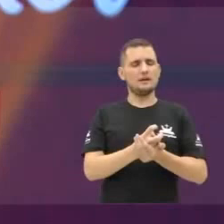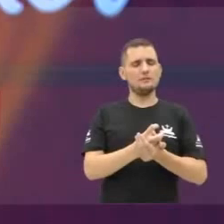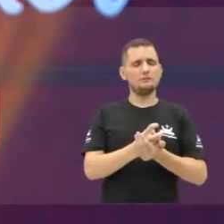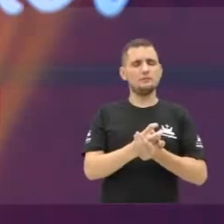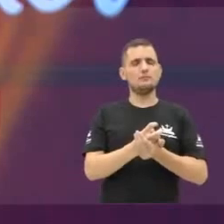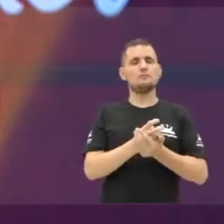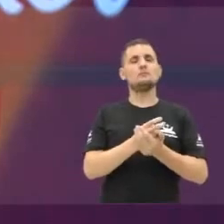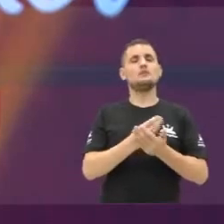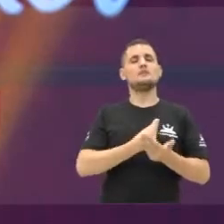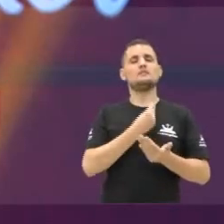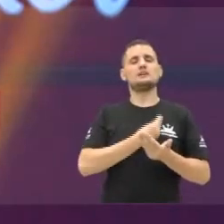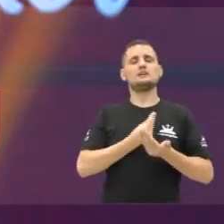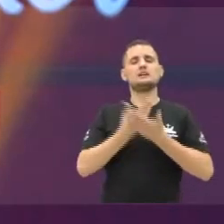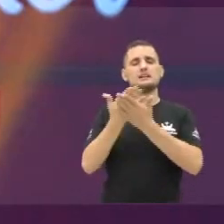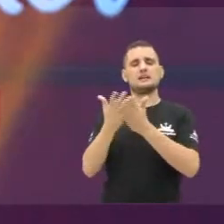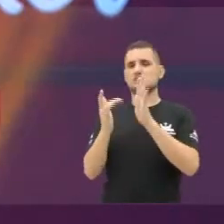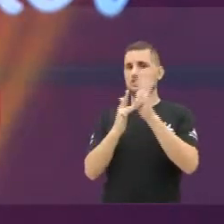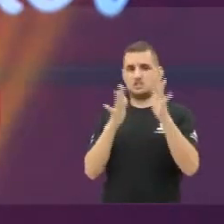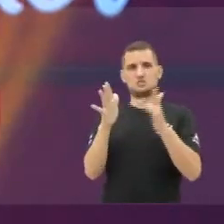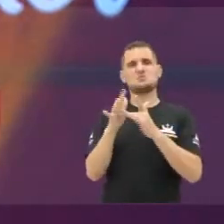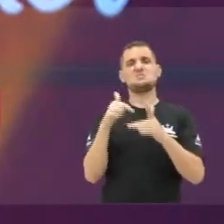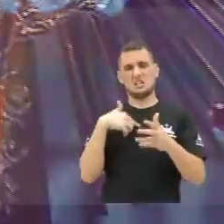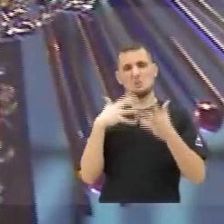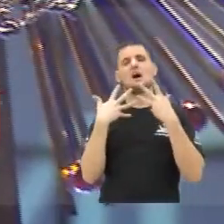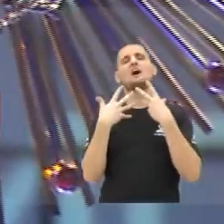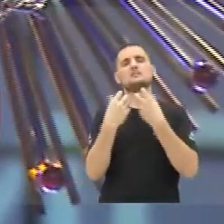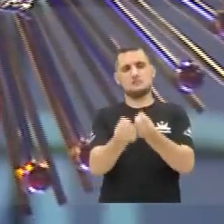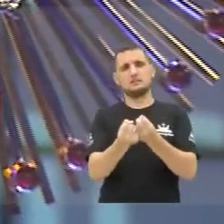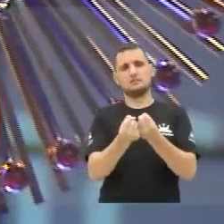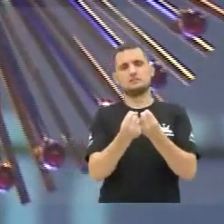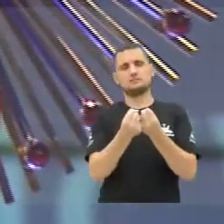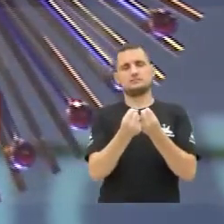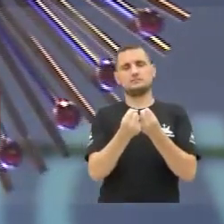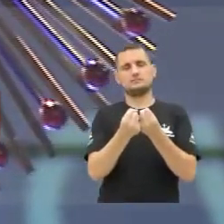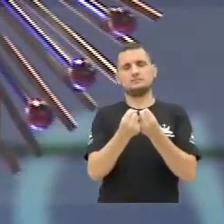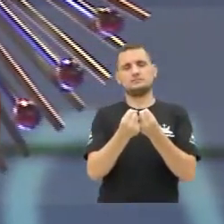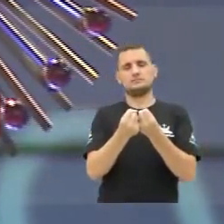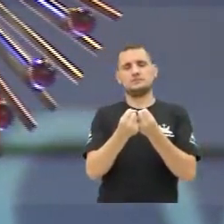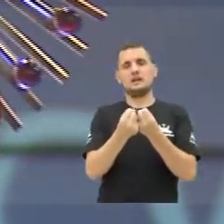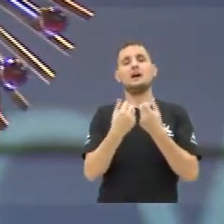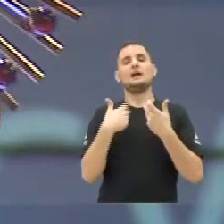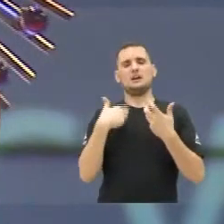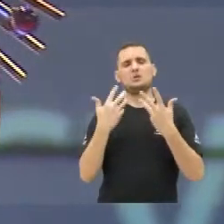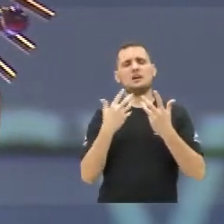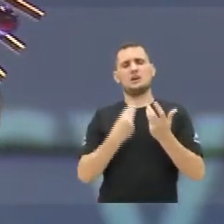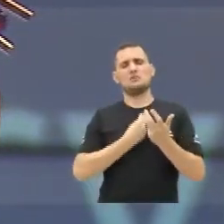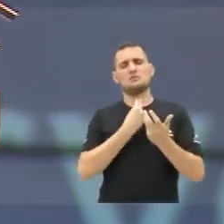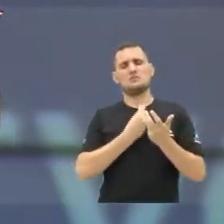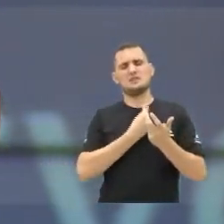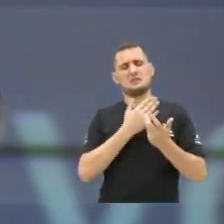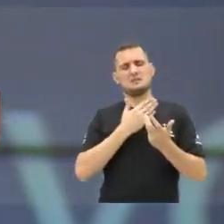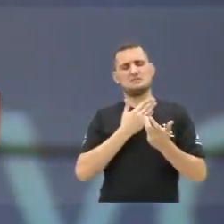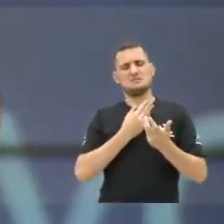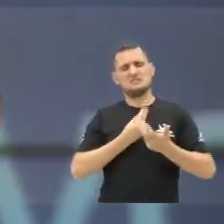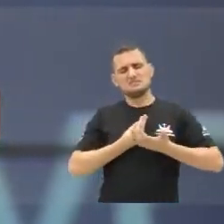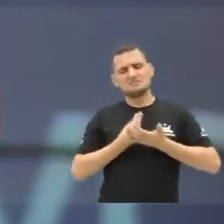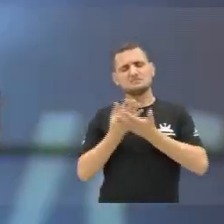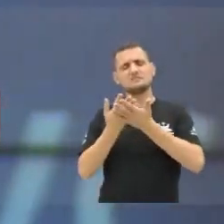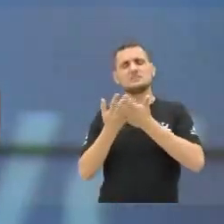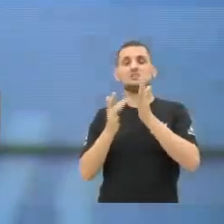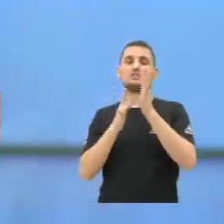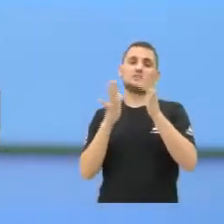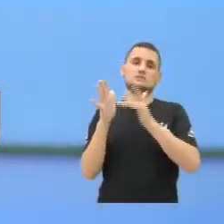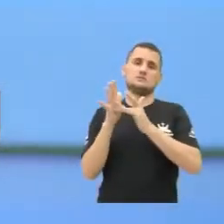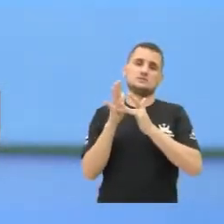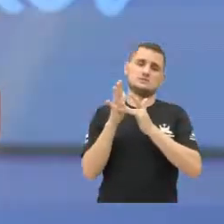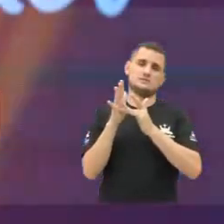Jesus, eu quero morrer, eu quero dar a minha vida. Convido você então, meu